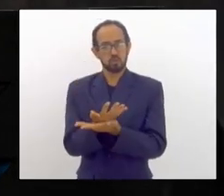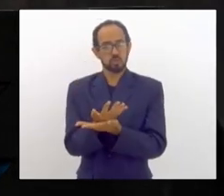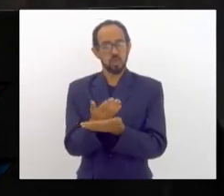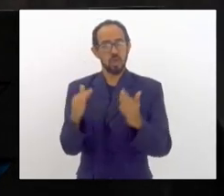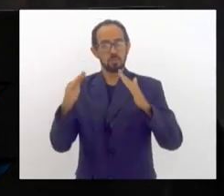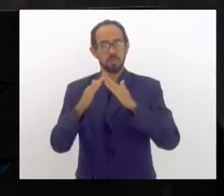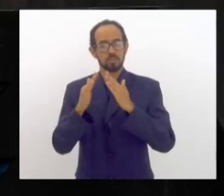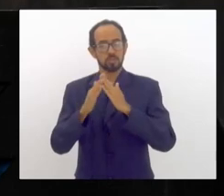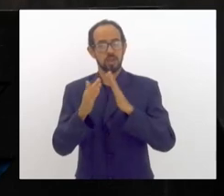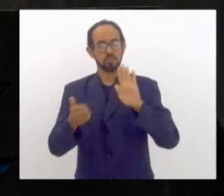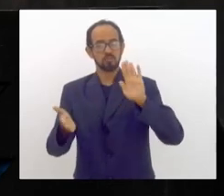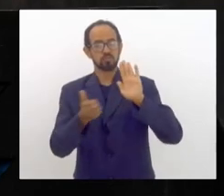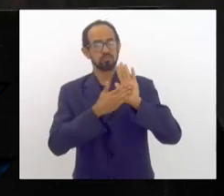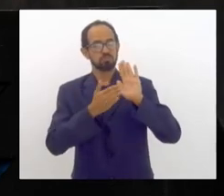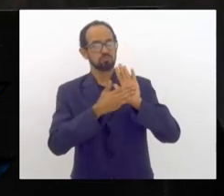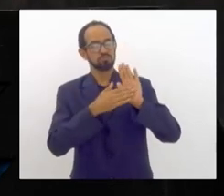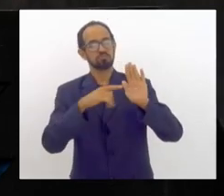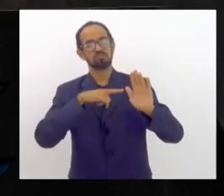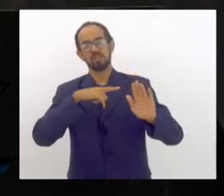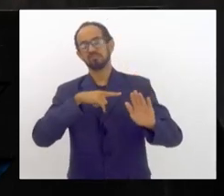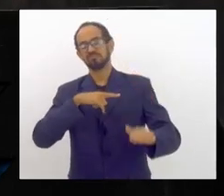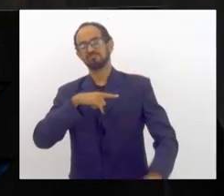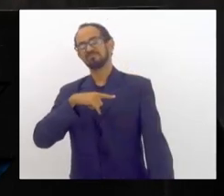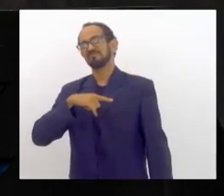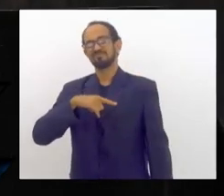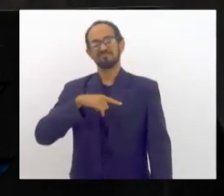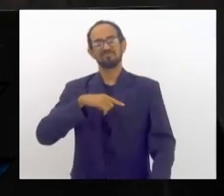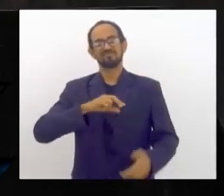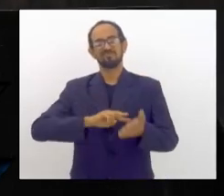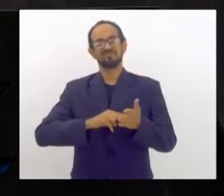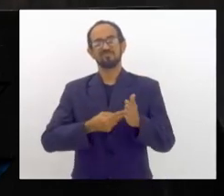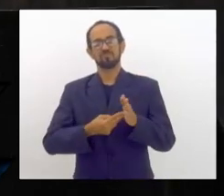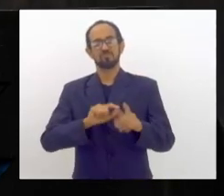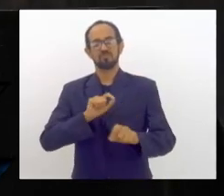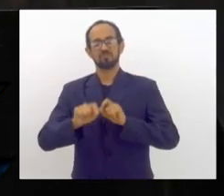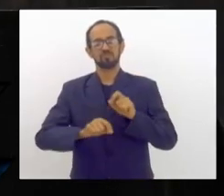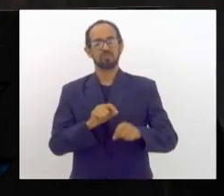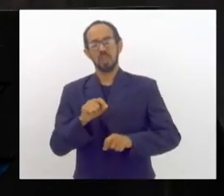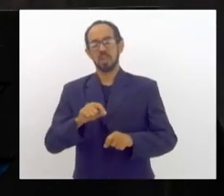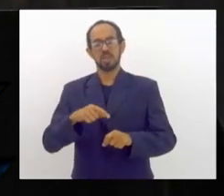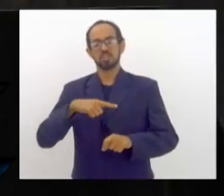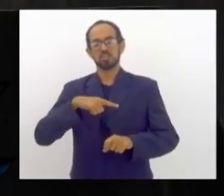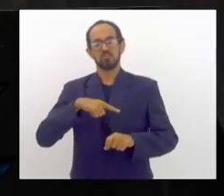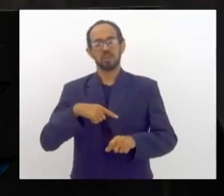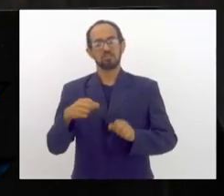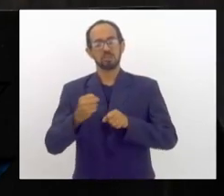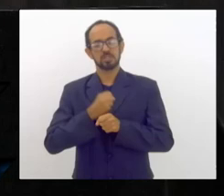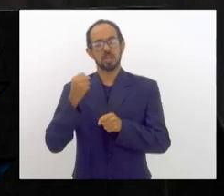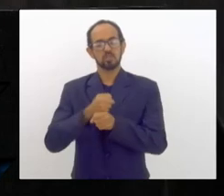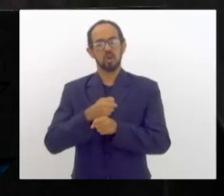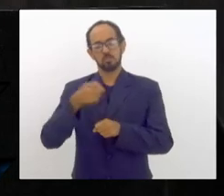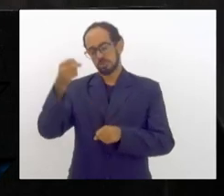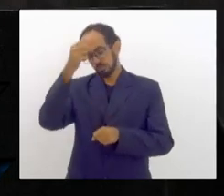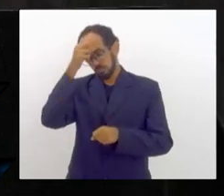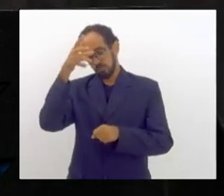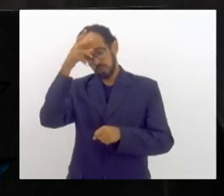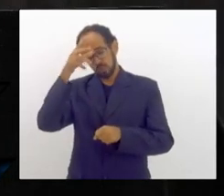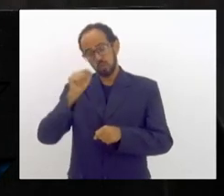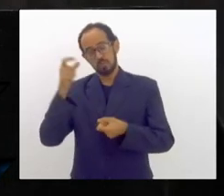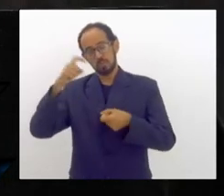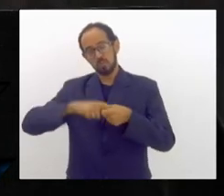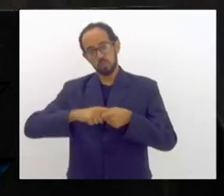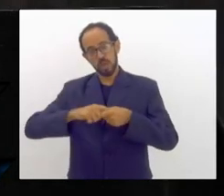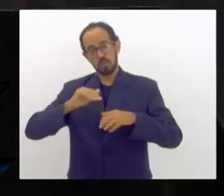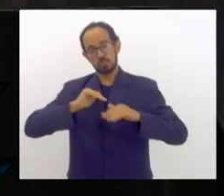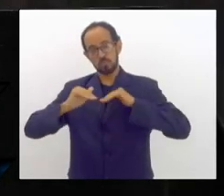foi proposta. Ou seja, tivemos essas obras da prefeitura, que restabeleceram a mobilidade, tivemos